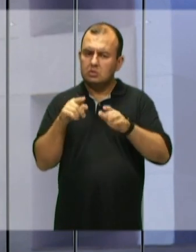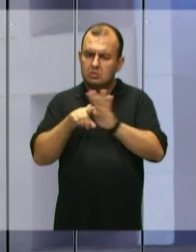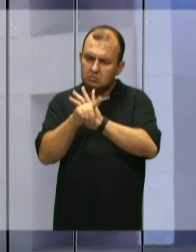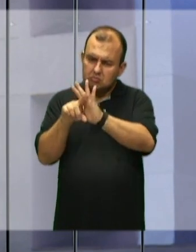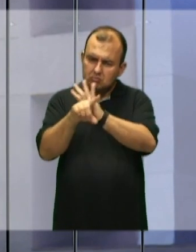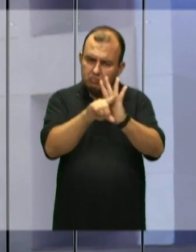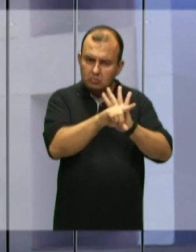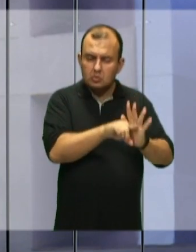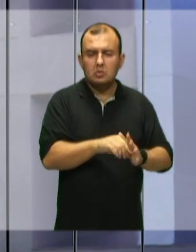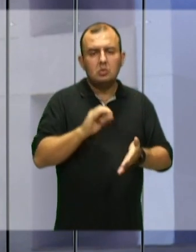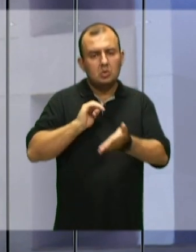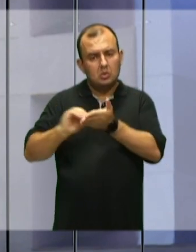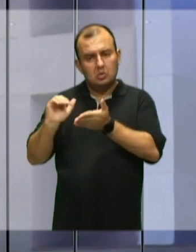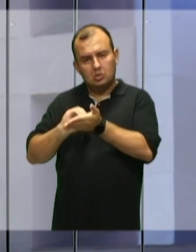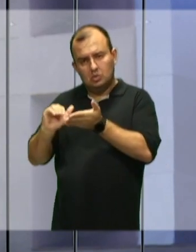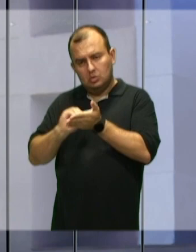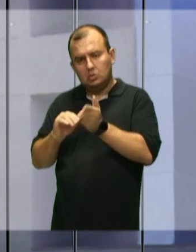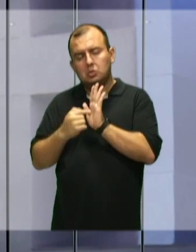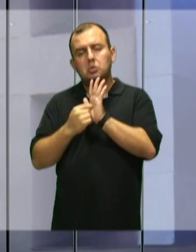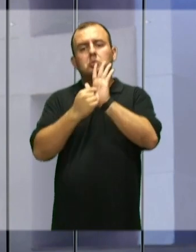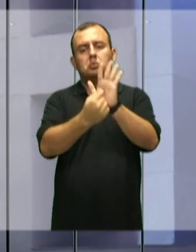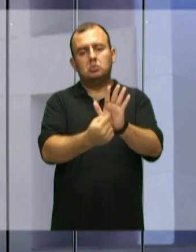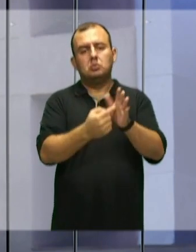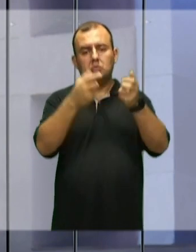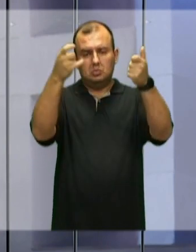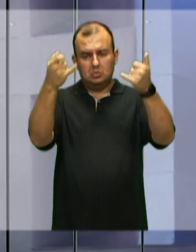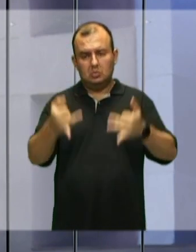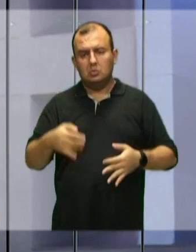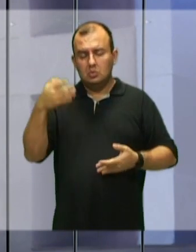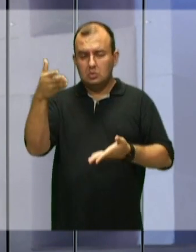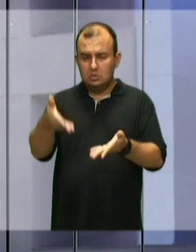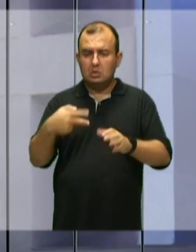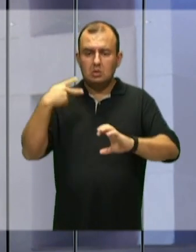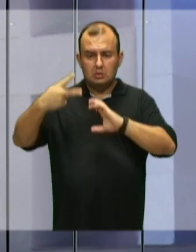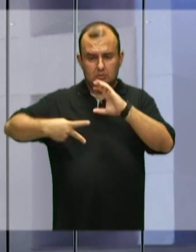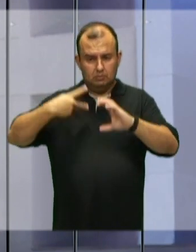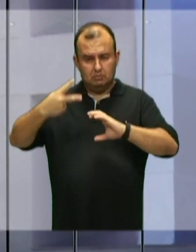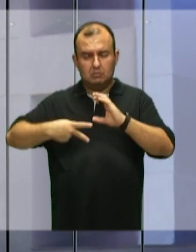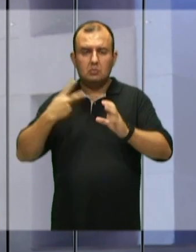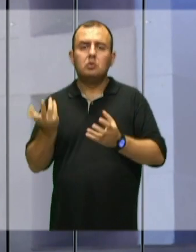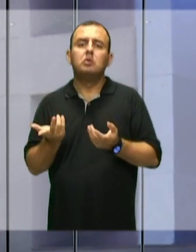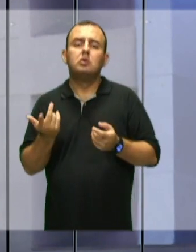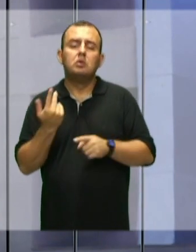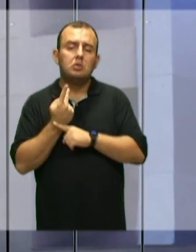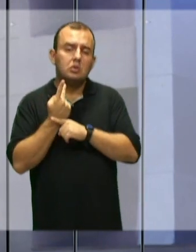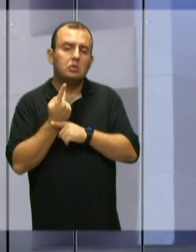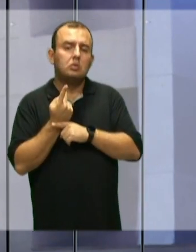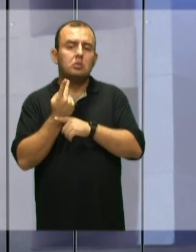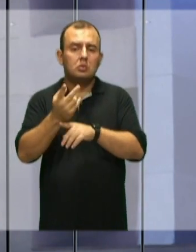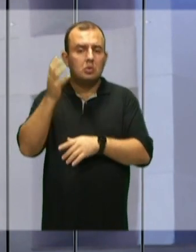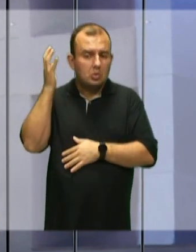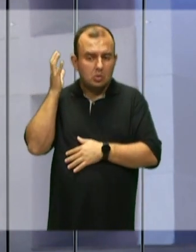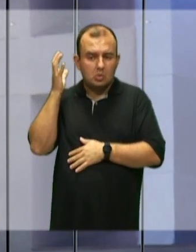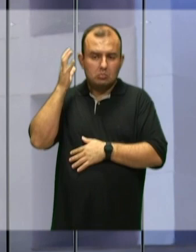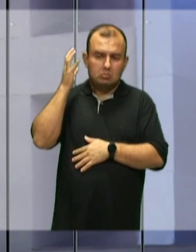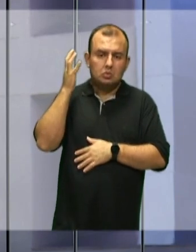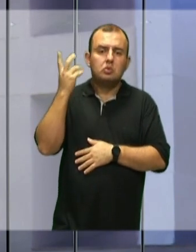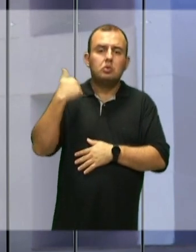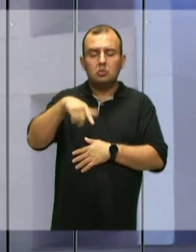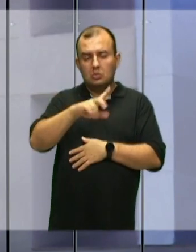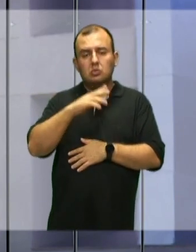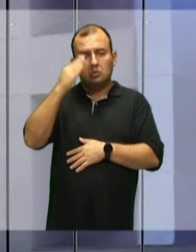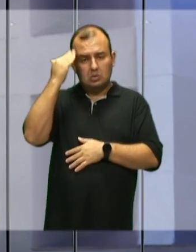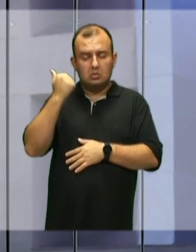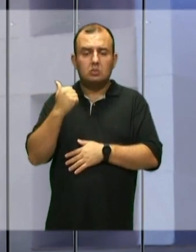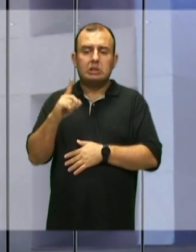o secretário coloca essa situação da denúncia trouxe até a câmara de vereadores primeiramente procurou uma rádio né E aí foi onde a gente ficou sabendo